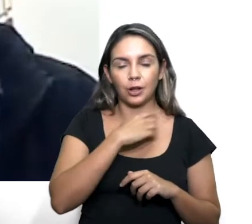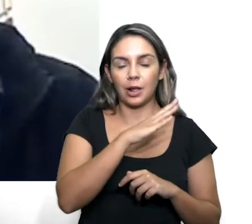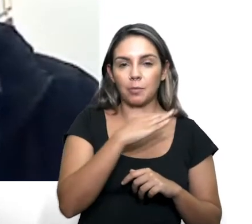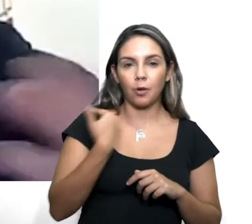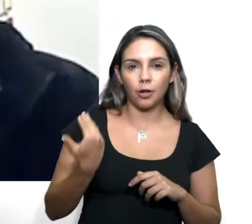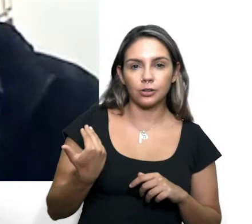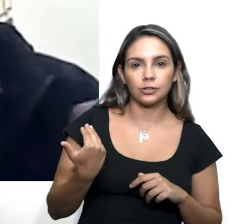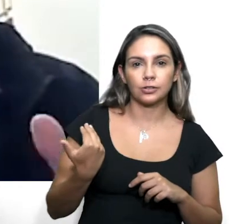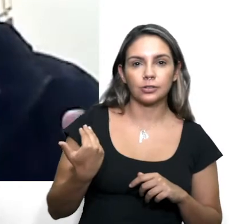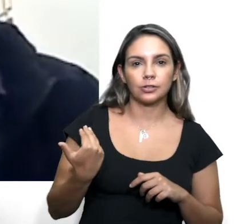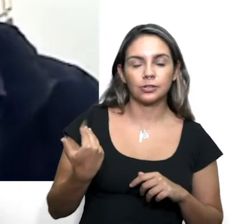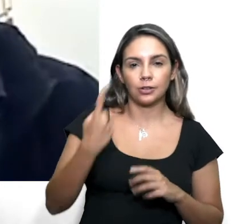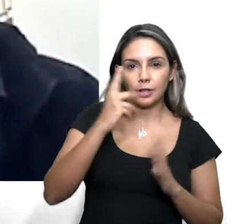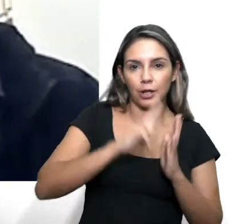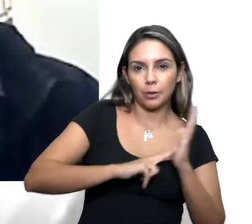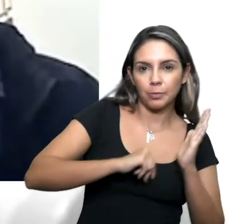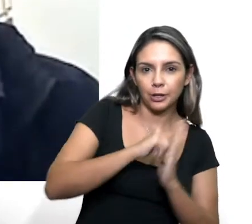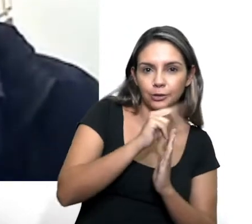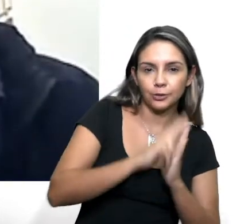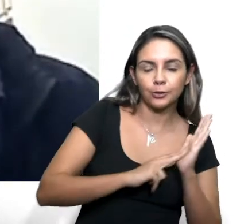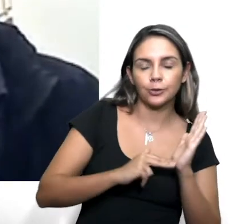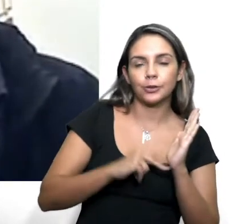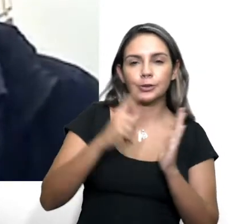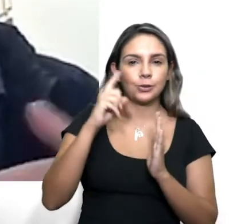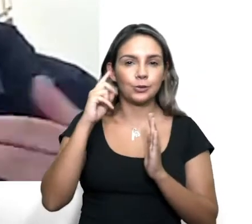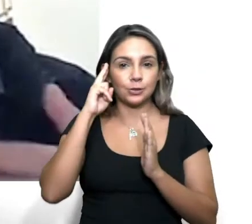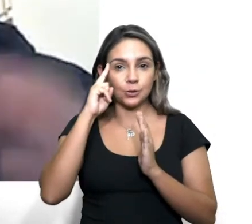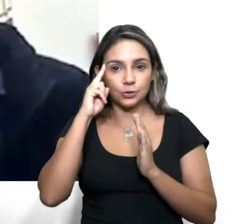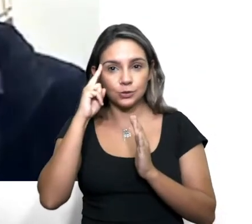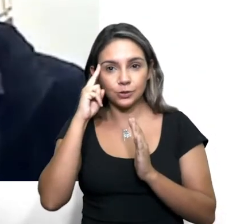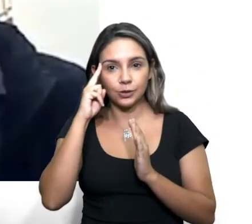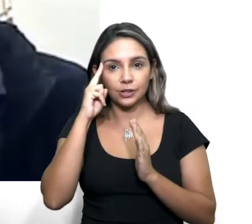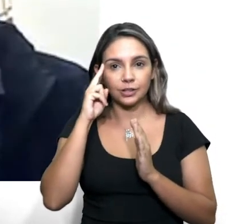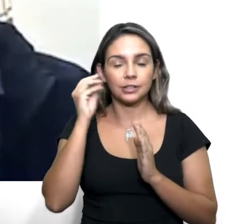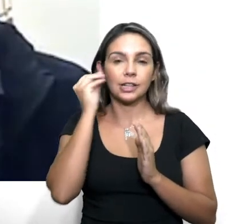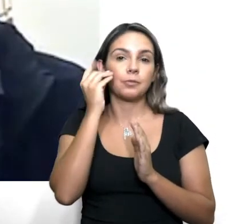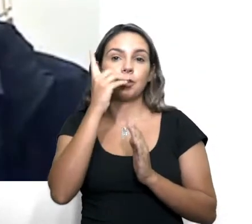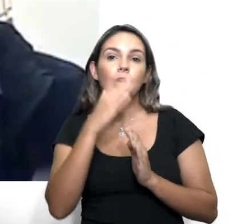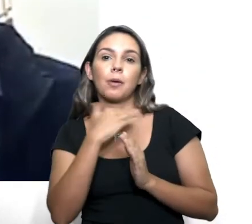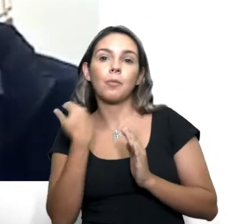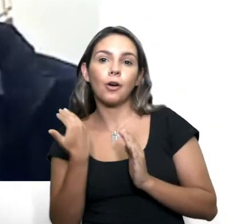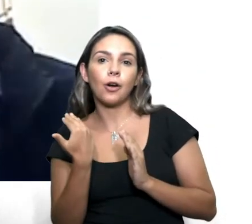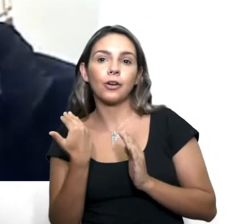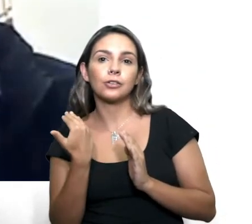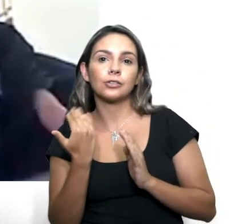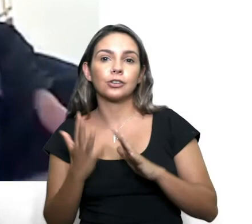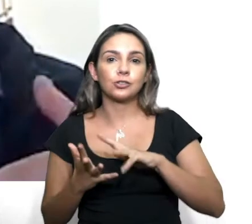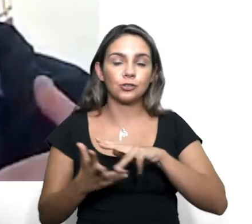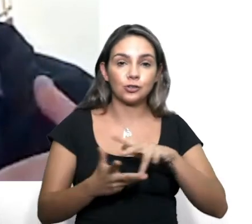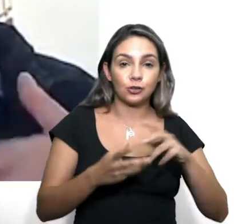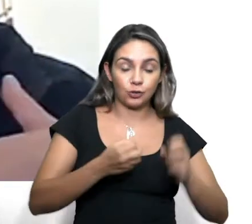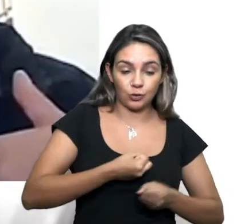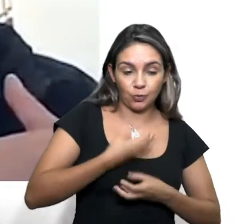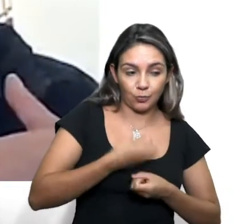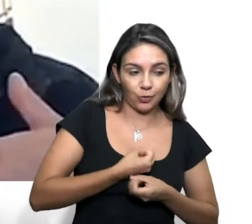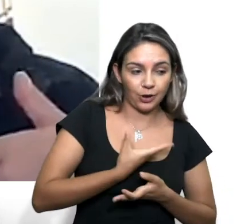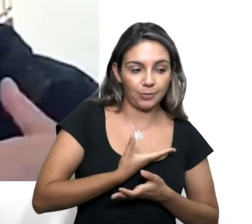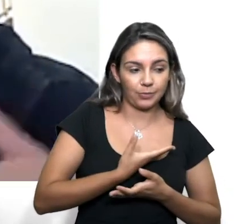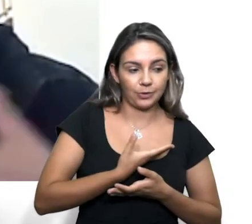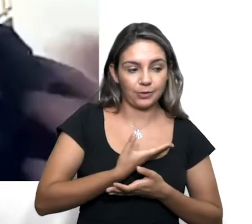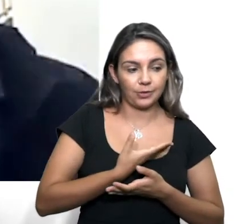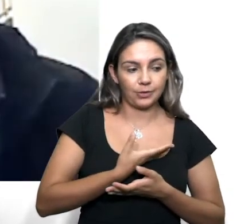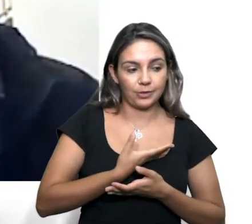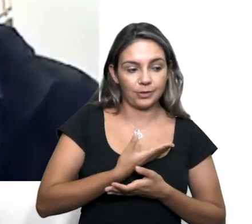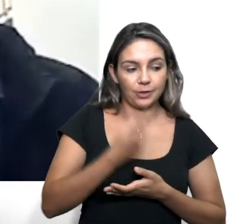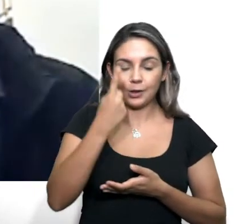de uma pintura do Lucian Freud, por exemplo. Pensarmos na morte a partir de um poema, pensarmos na morte a partir